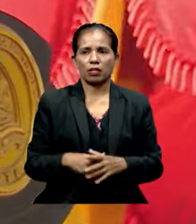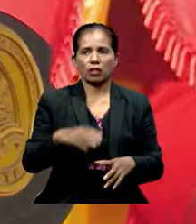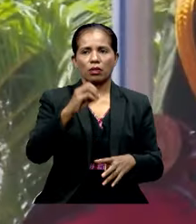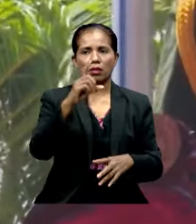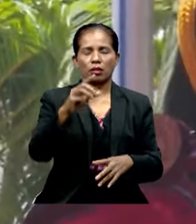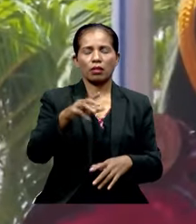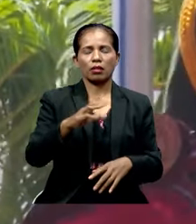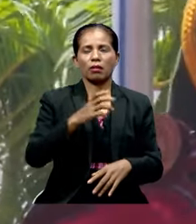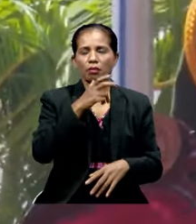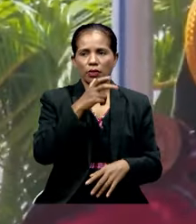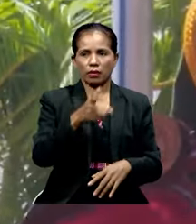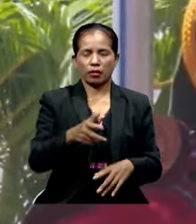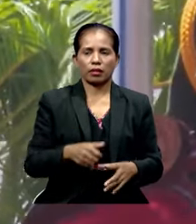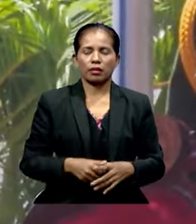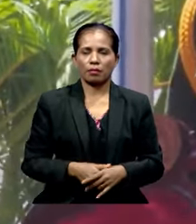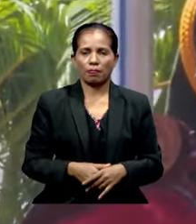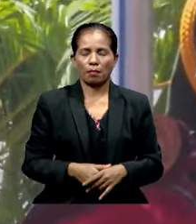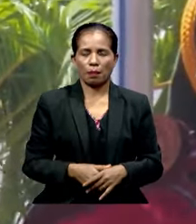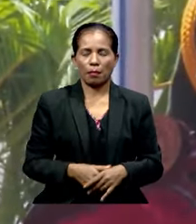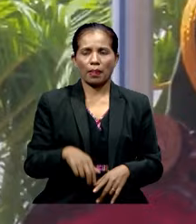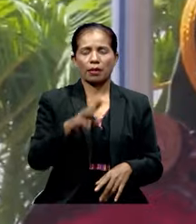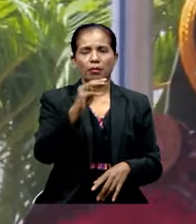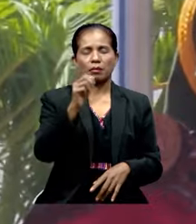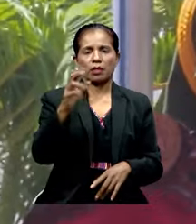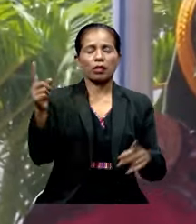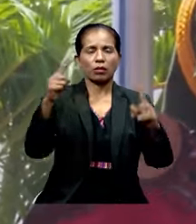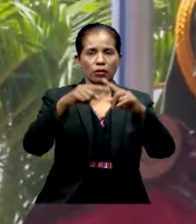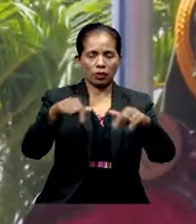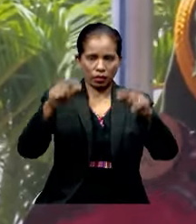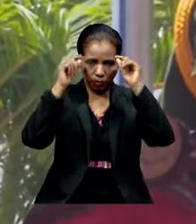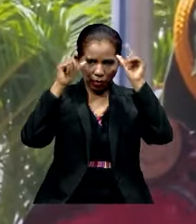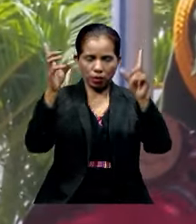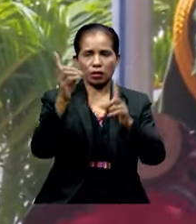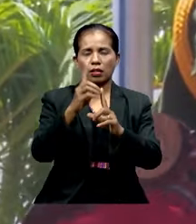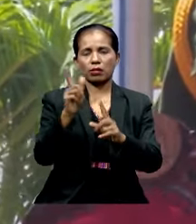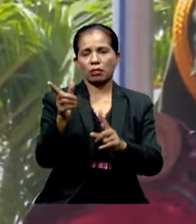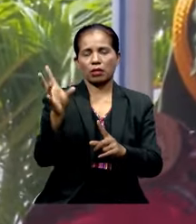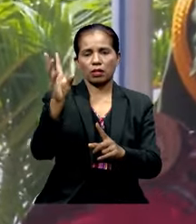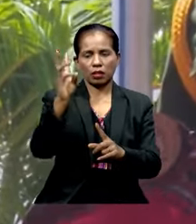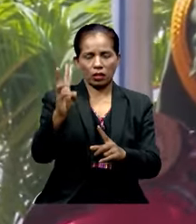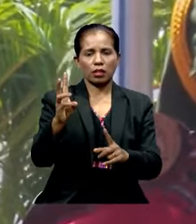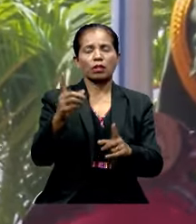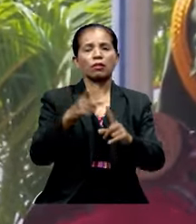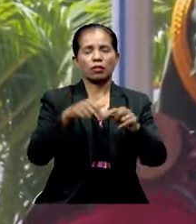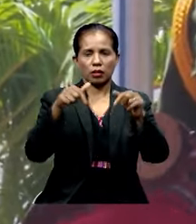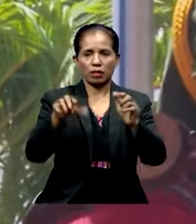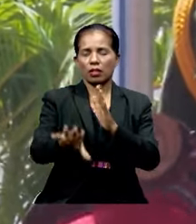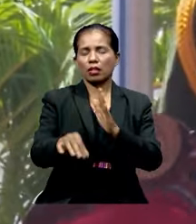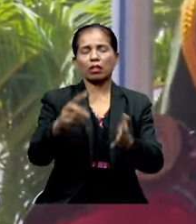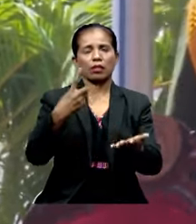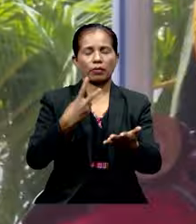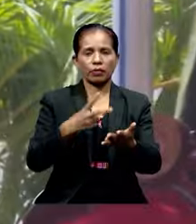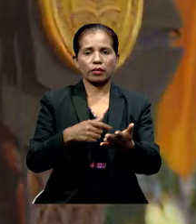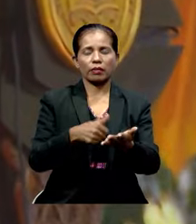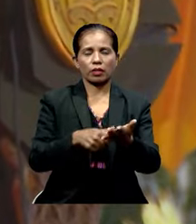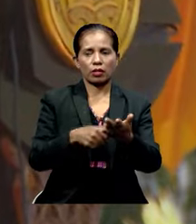português. Umaro Sissoko Embalo, Toia Timor-Leste e Aloron Ronulu Resinen Fulangidane, também retam convite o Presidente